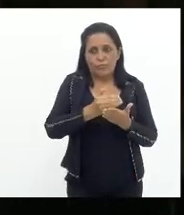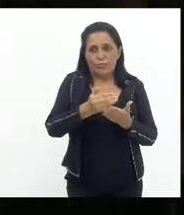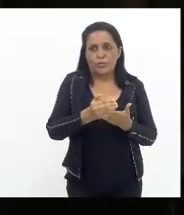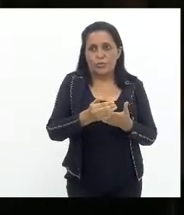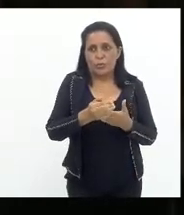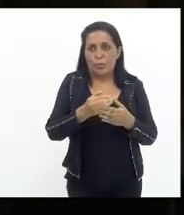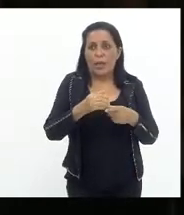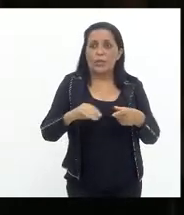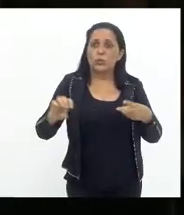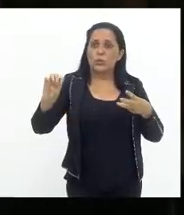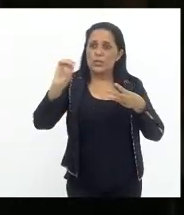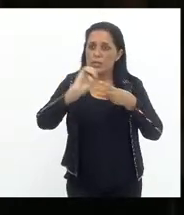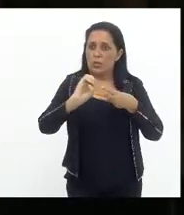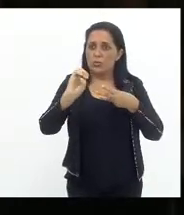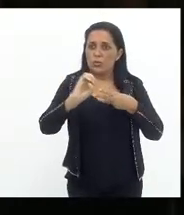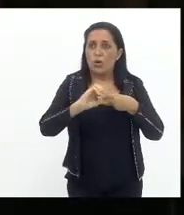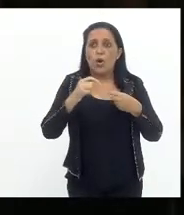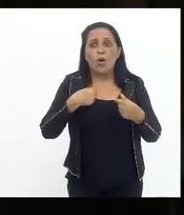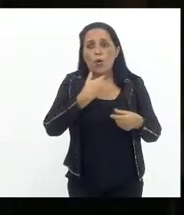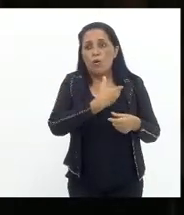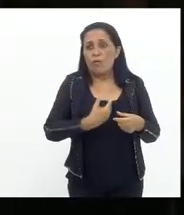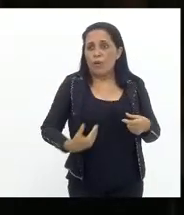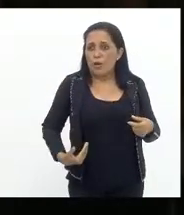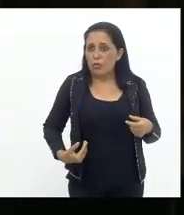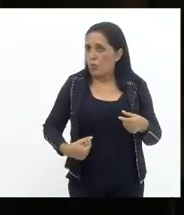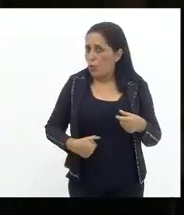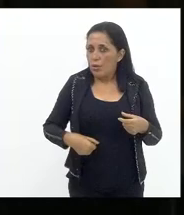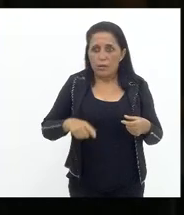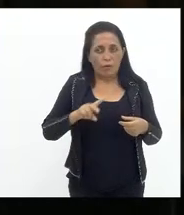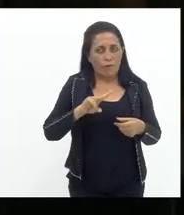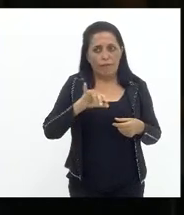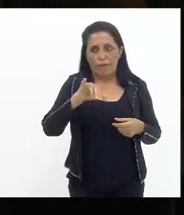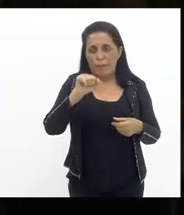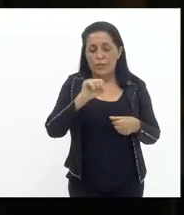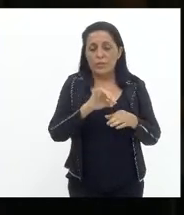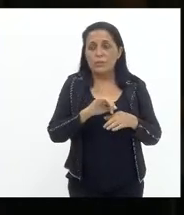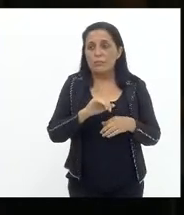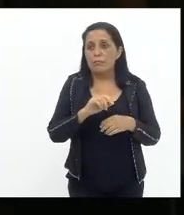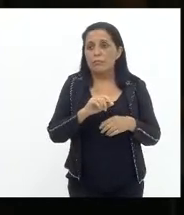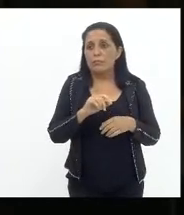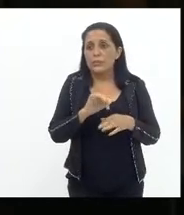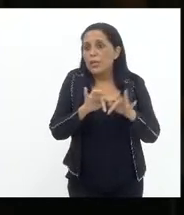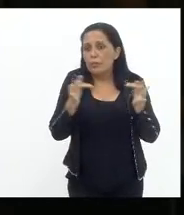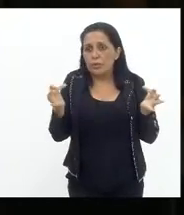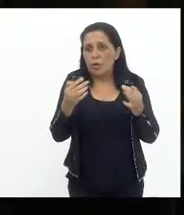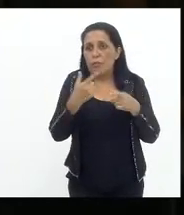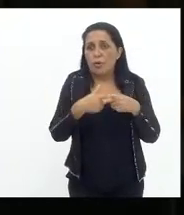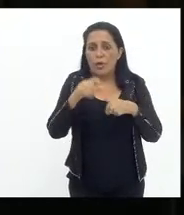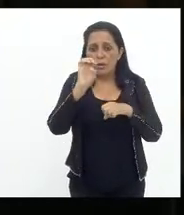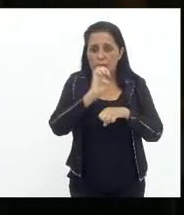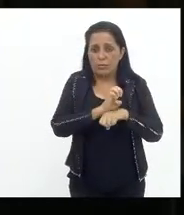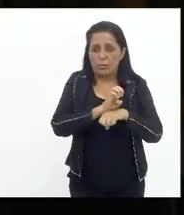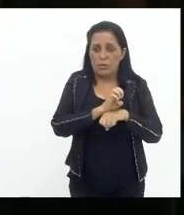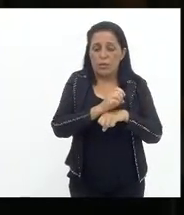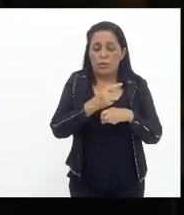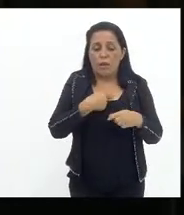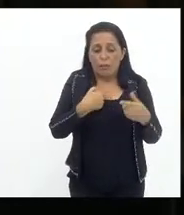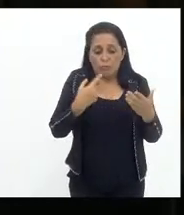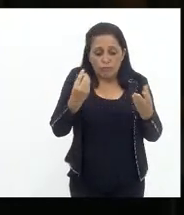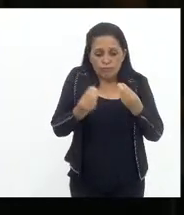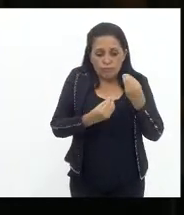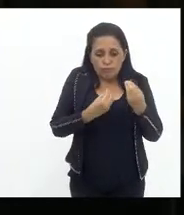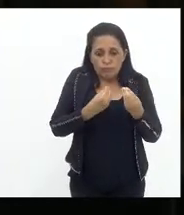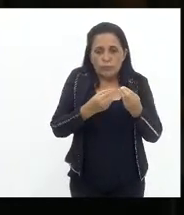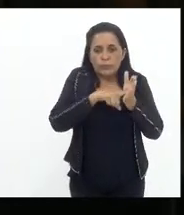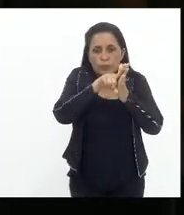do Executivo, mas o governador não vai enviar para essa casa por um simples fato. O Rio de Janeiro está sob o regime de recuperação fiscal. E